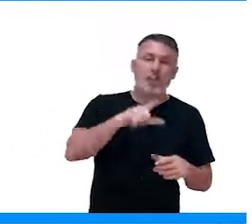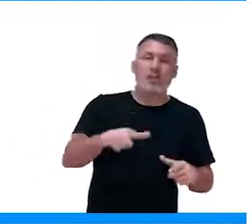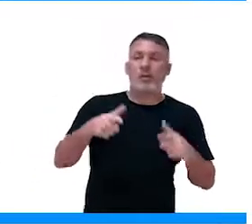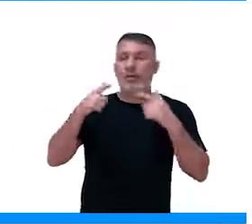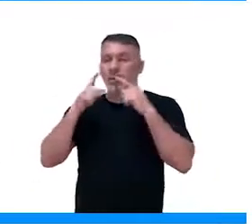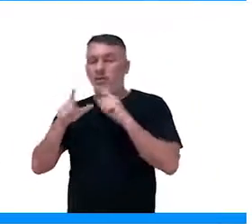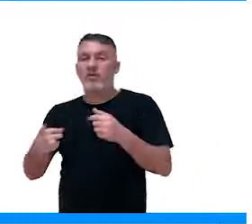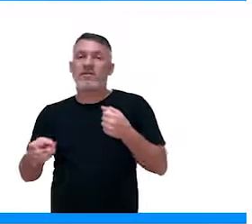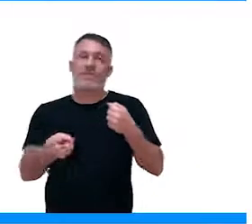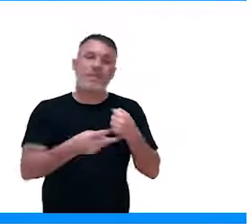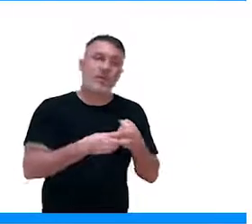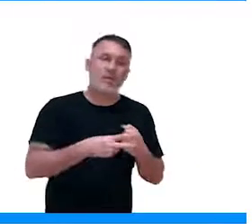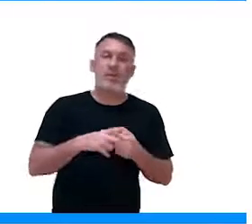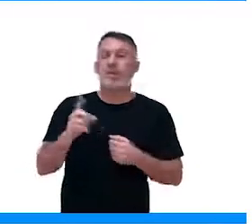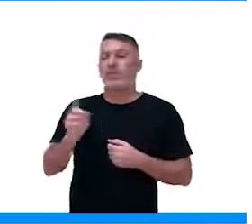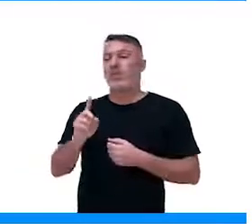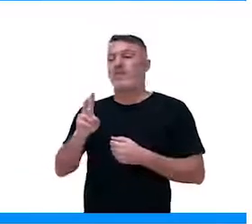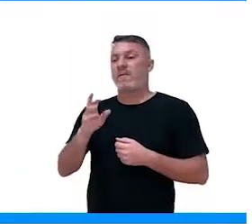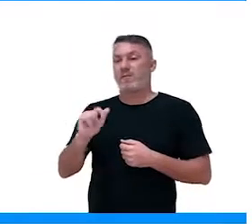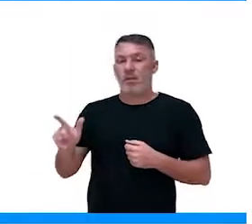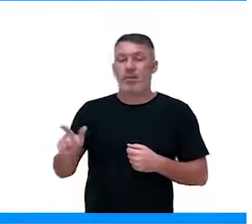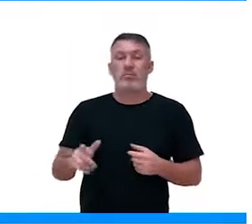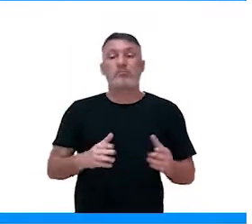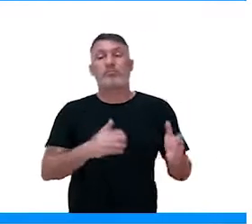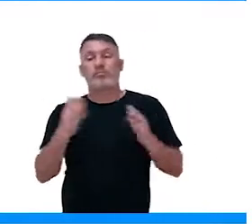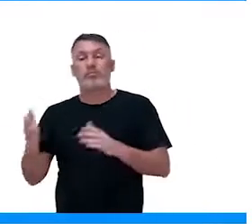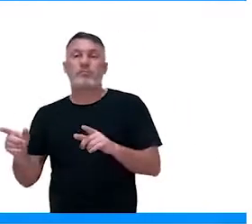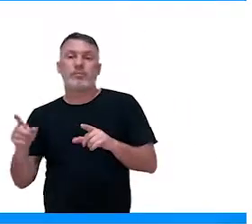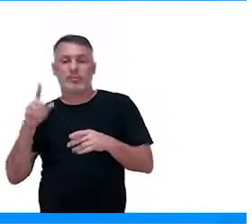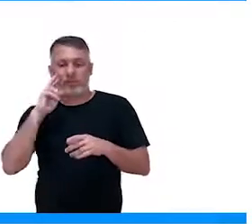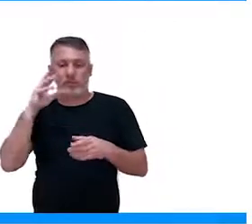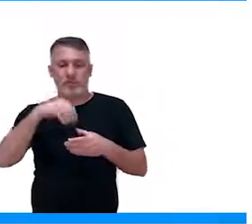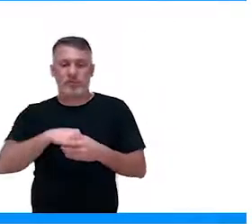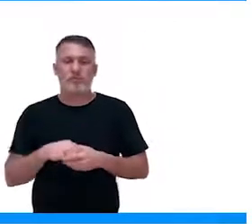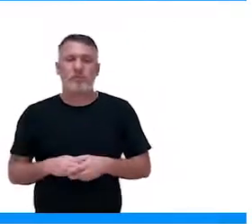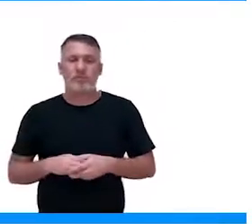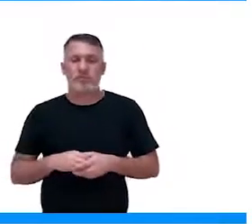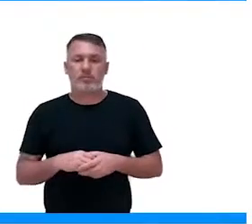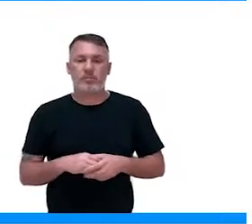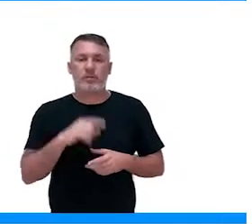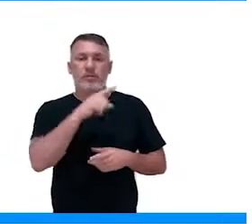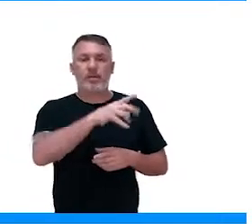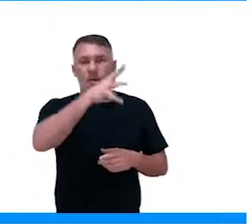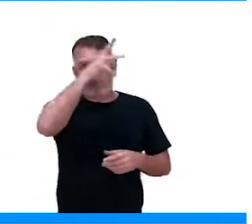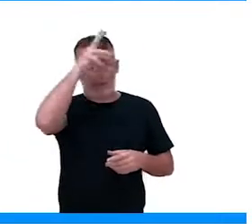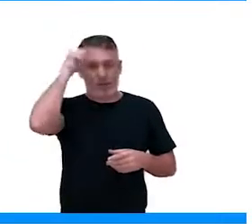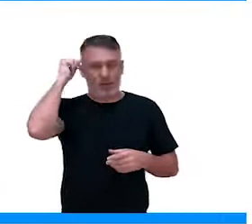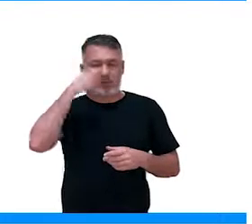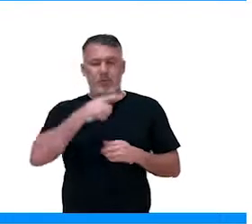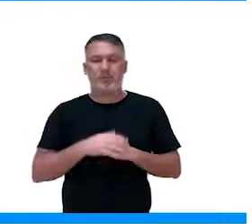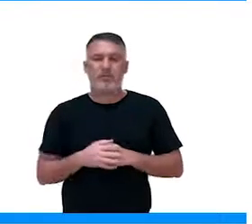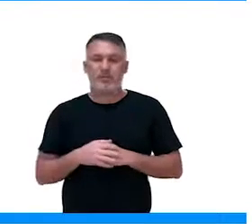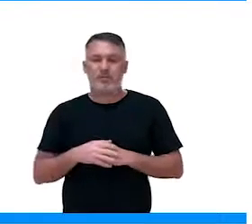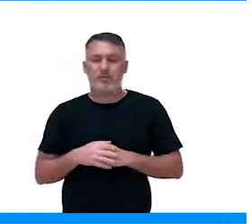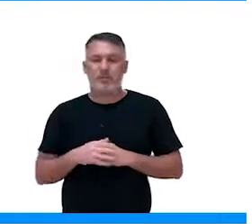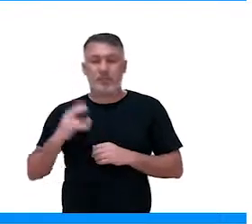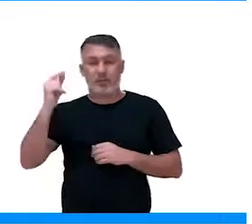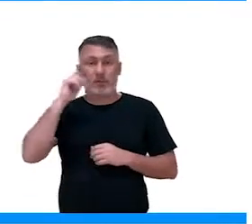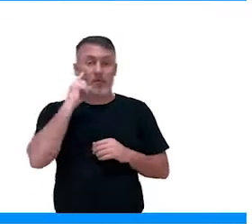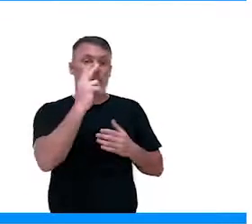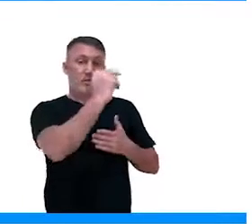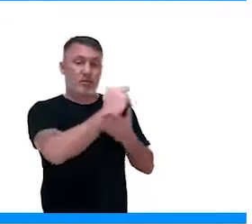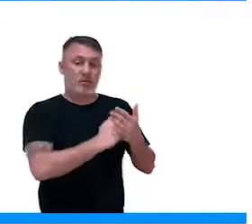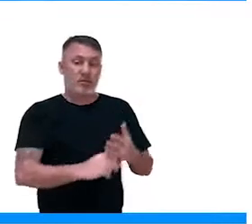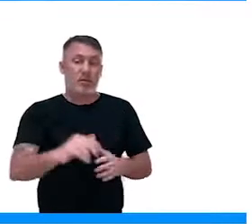língua e linguagem, linguagem verbal e não verbal. Enquanto isso, na Amazônia, em 2059, árvore era